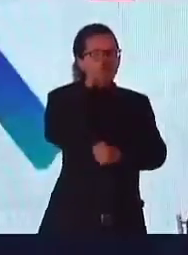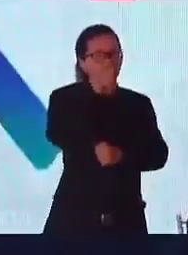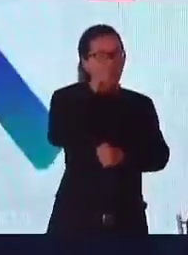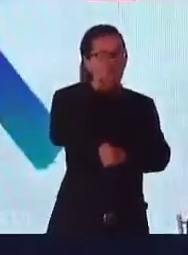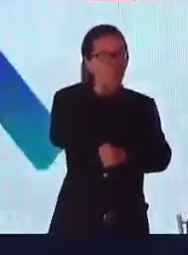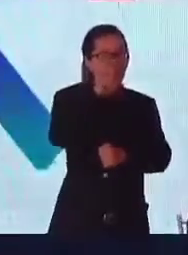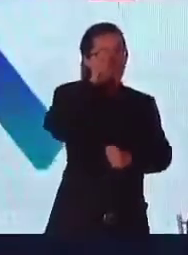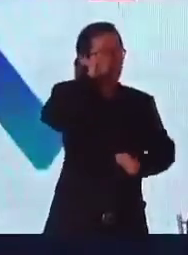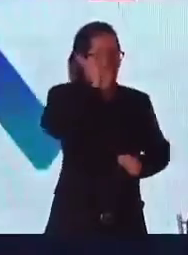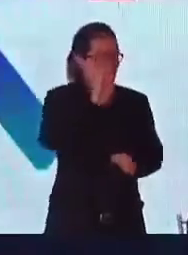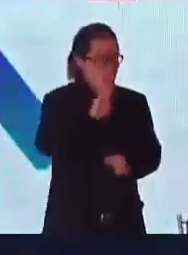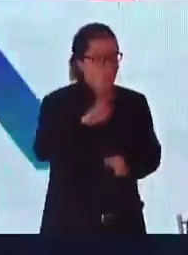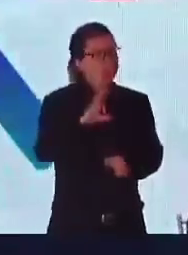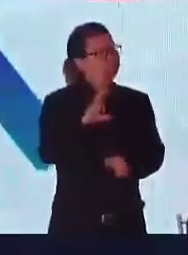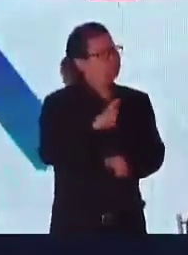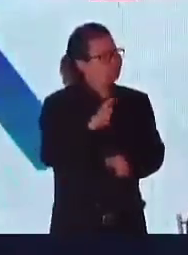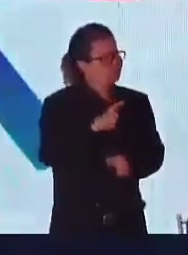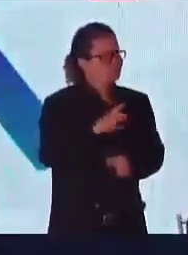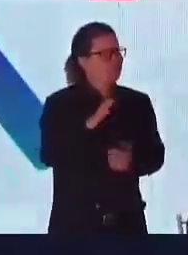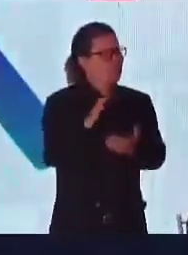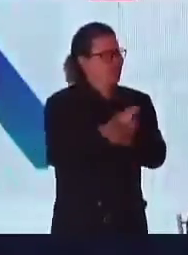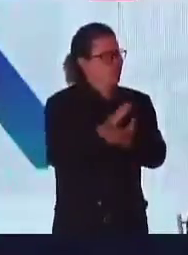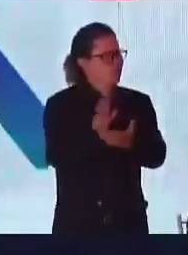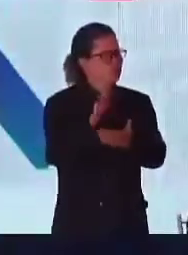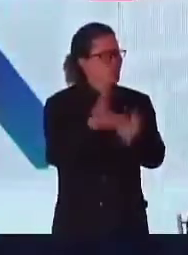nacional que já estavam apontadas em